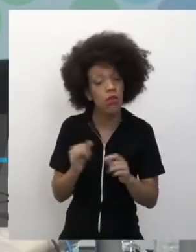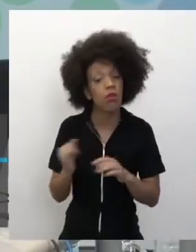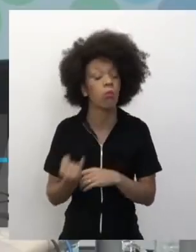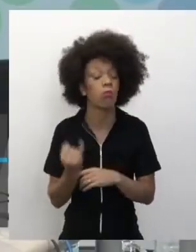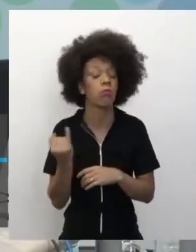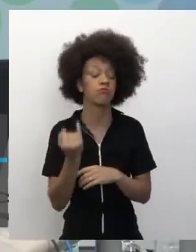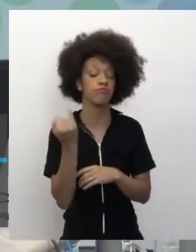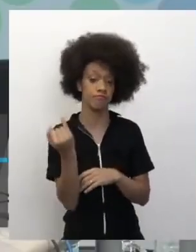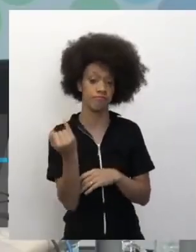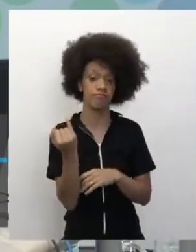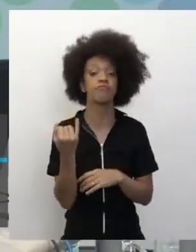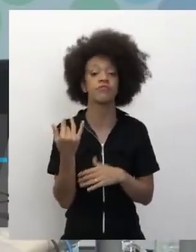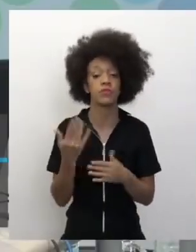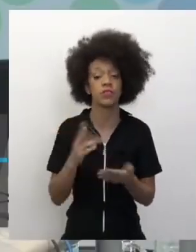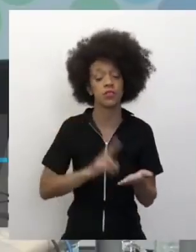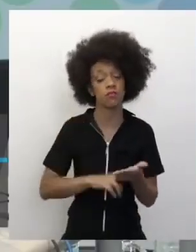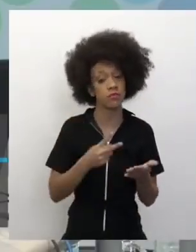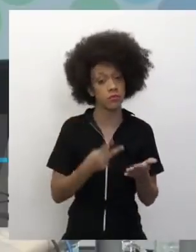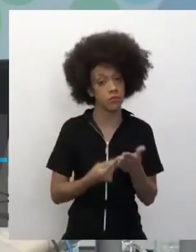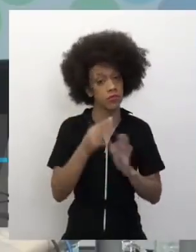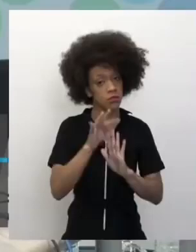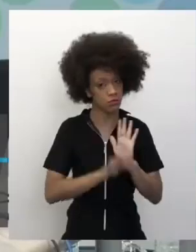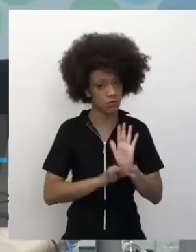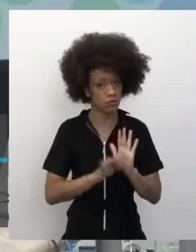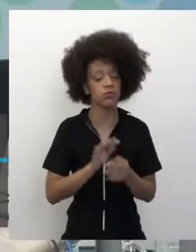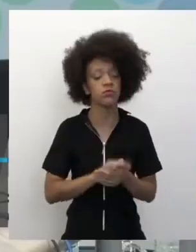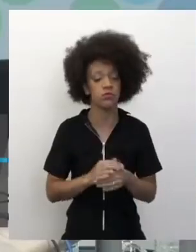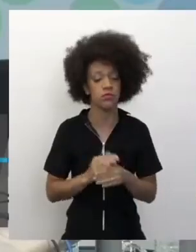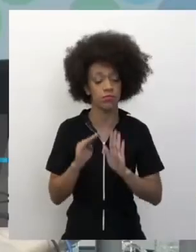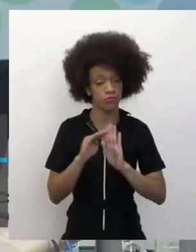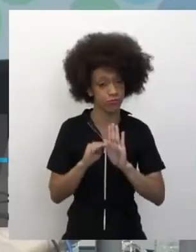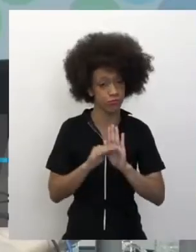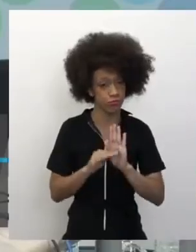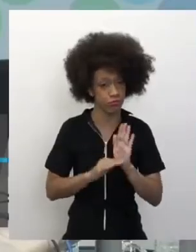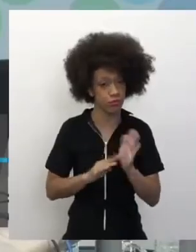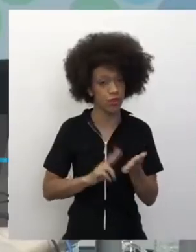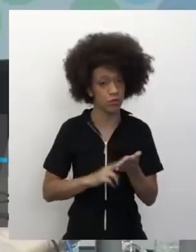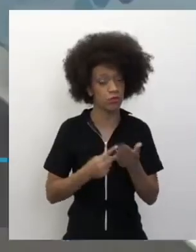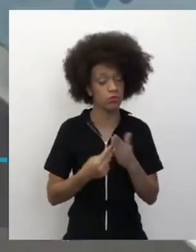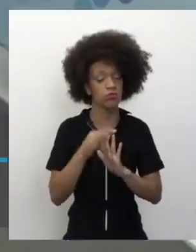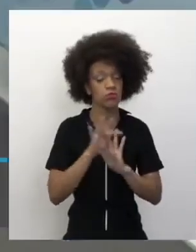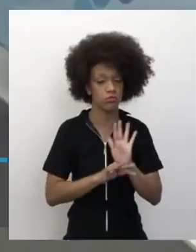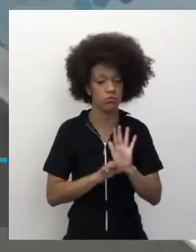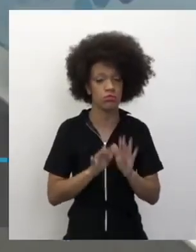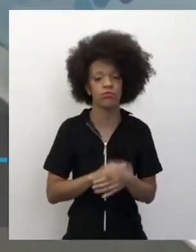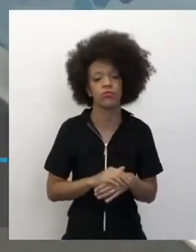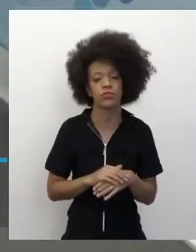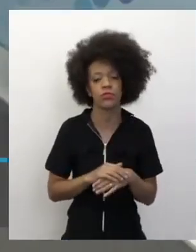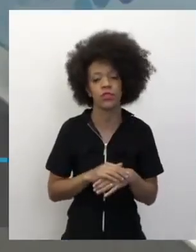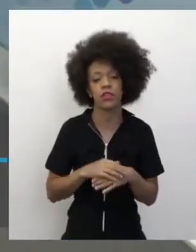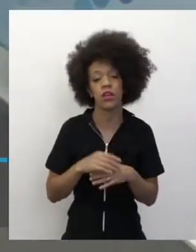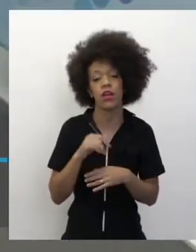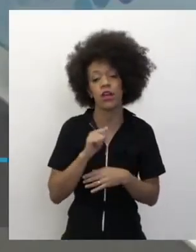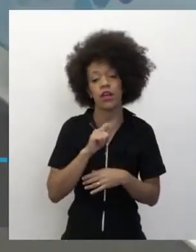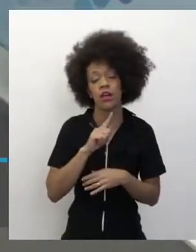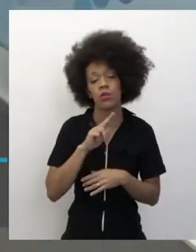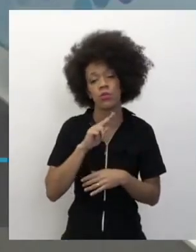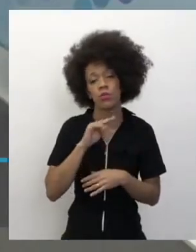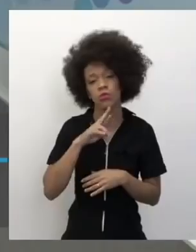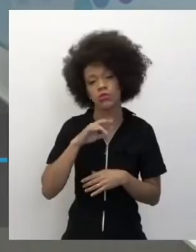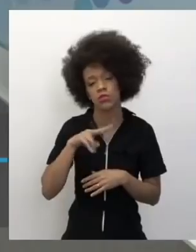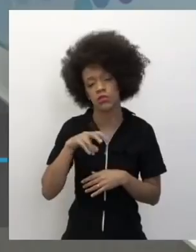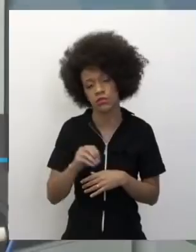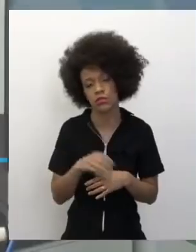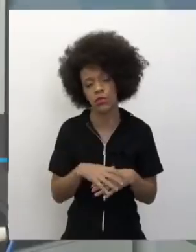importante na interpretação, né, na construção de sentido desse texto. Aluno Gustavo, da Provera, um homem que fuma demais